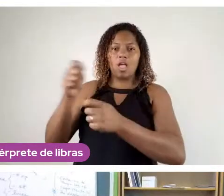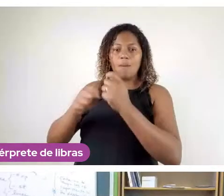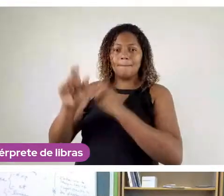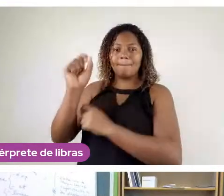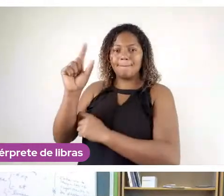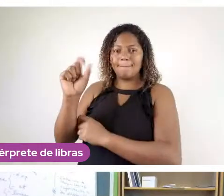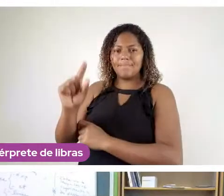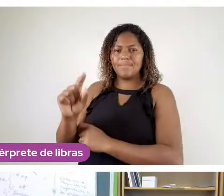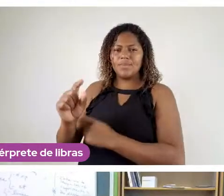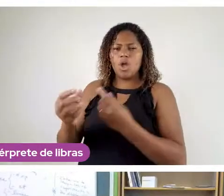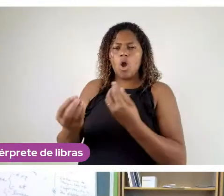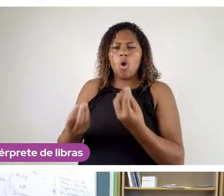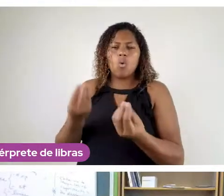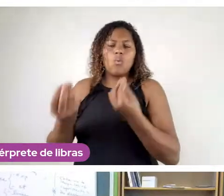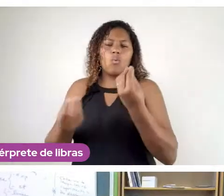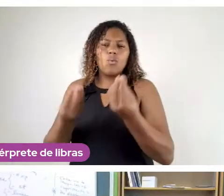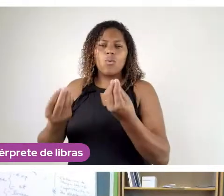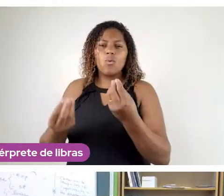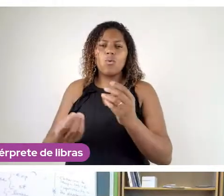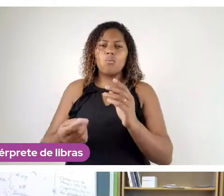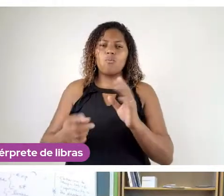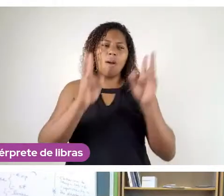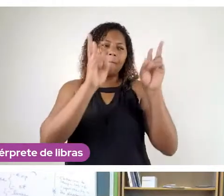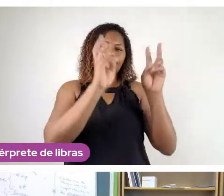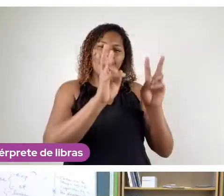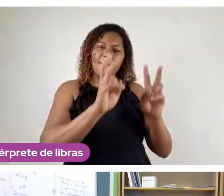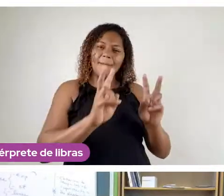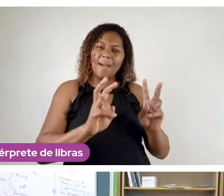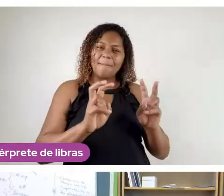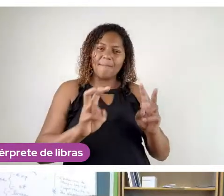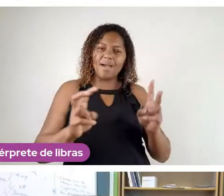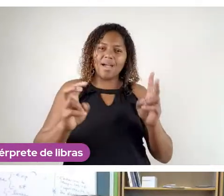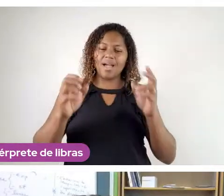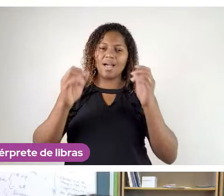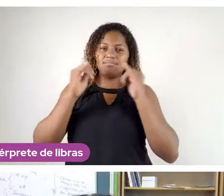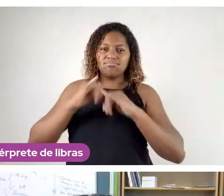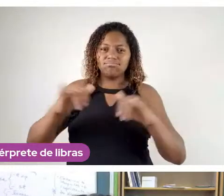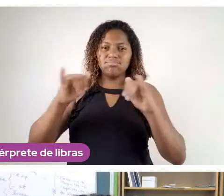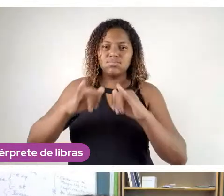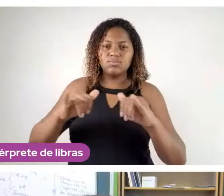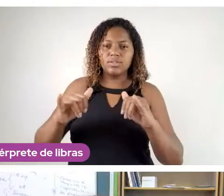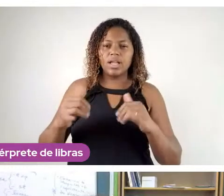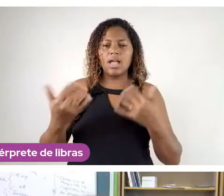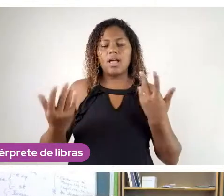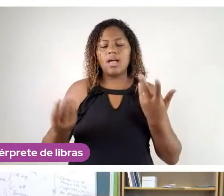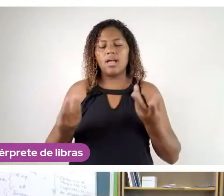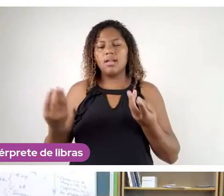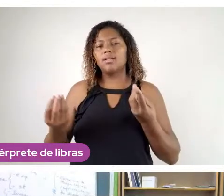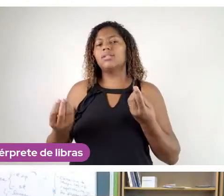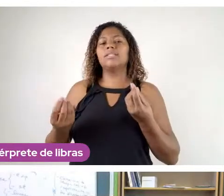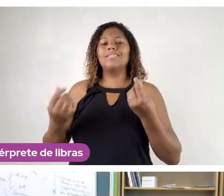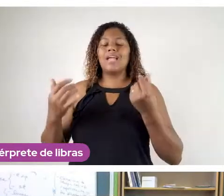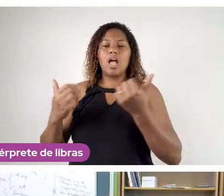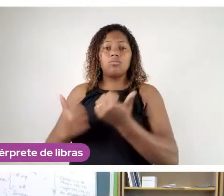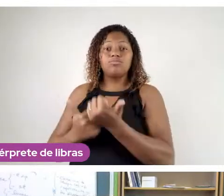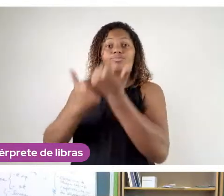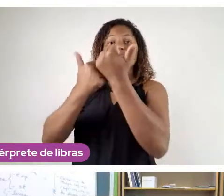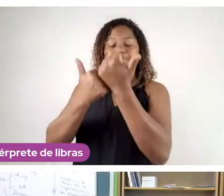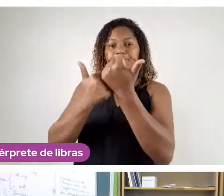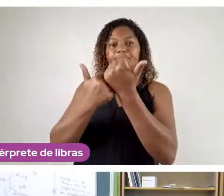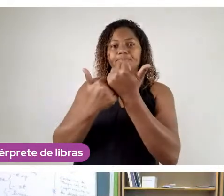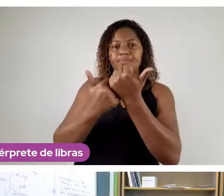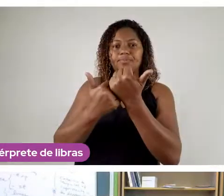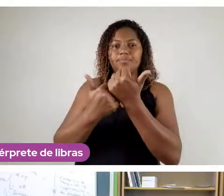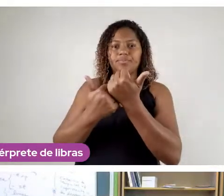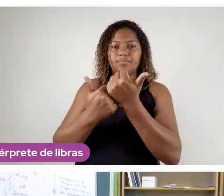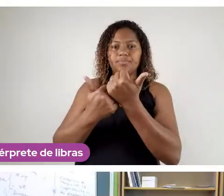temas abordados, auxiliam, eles entram